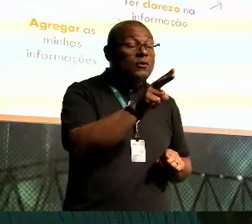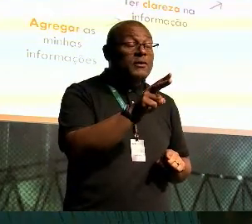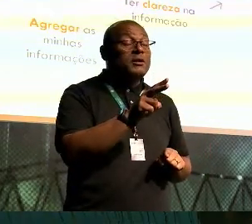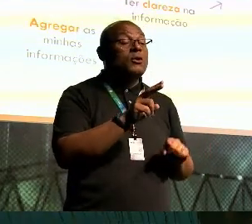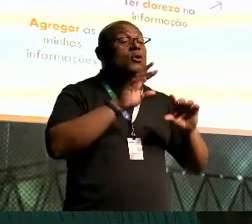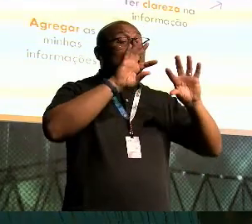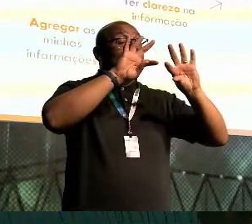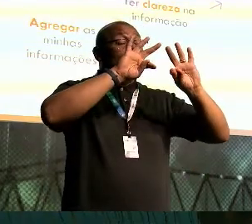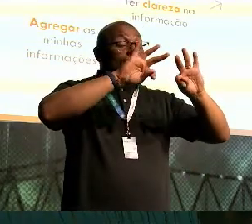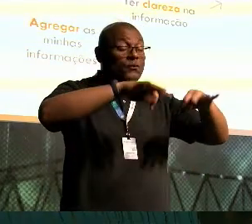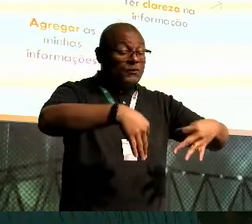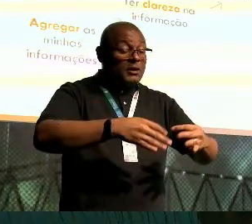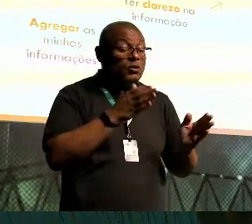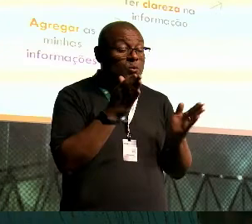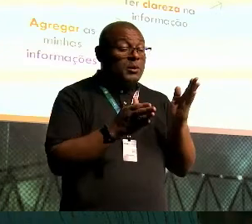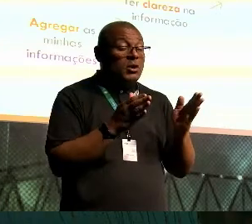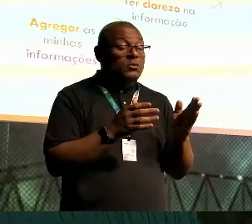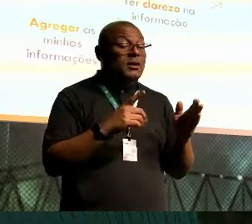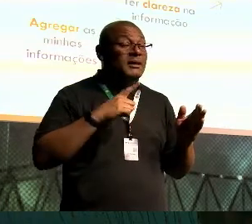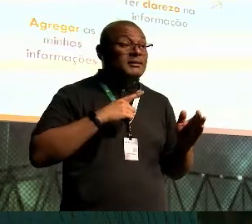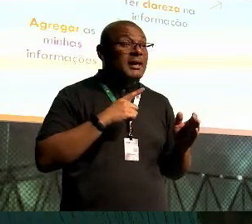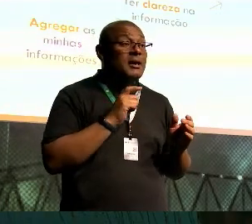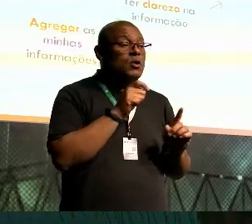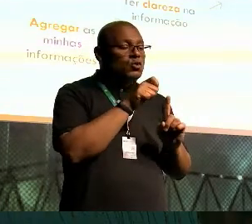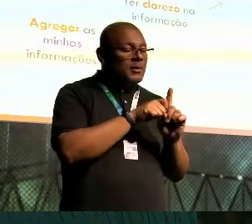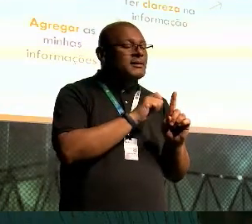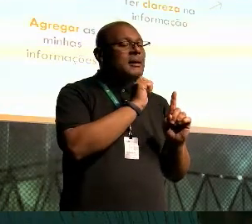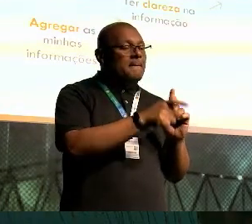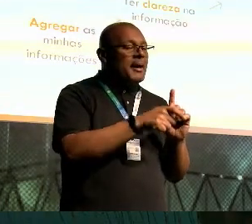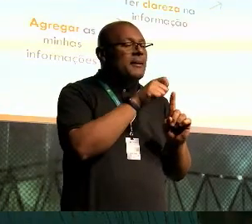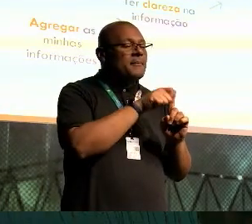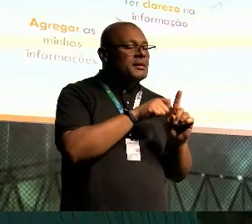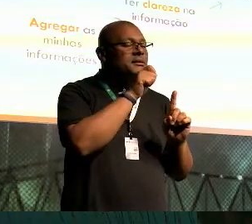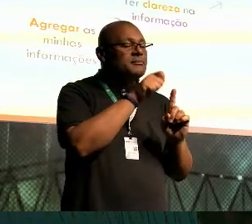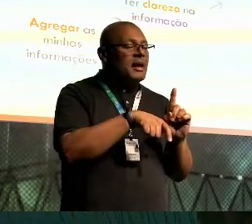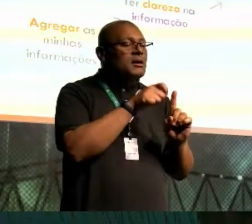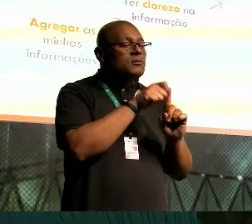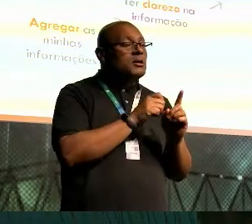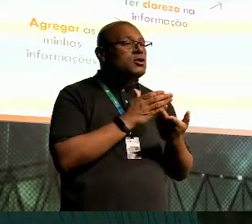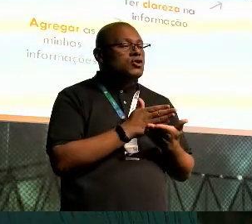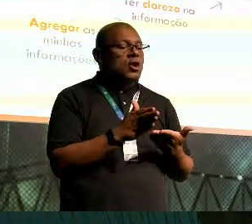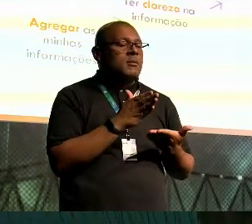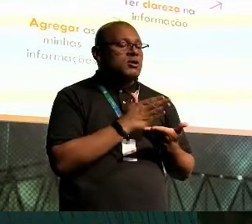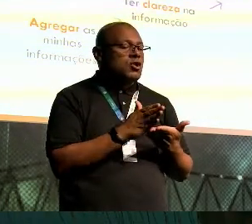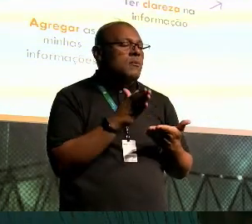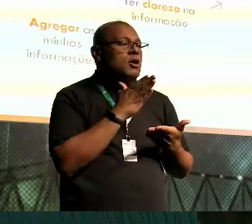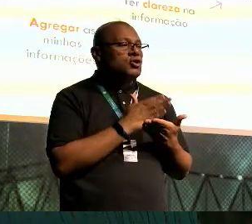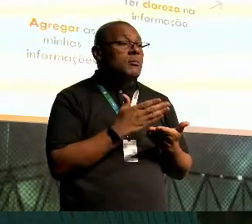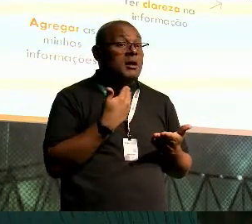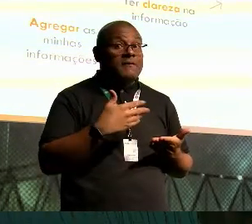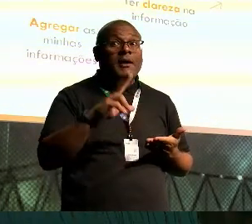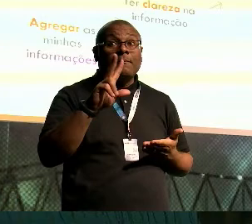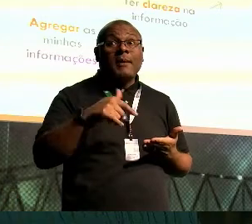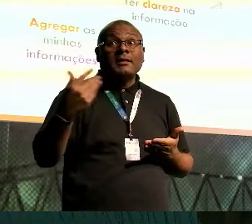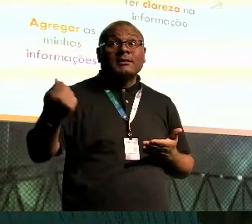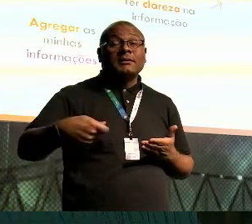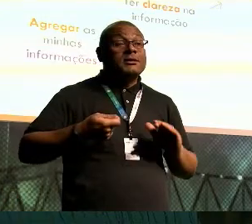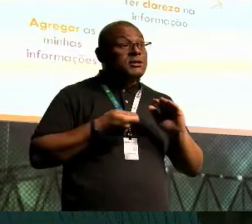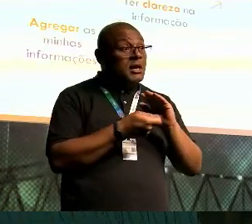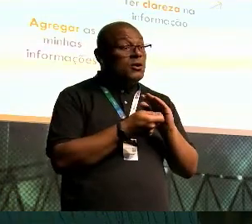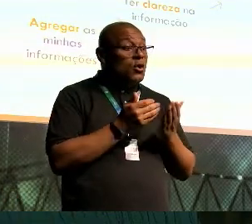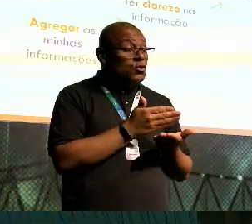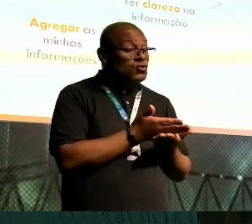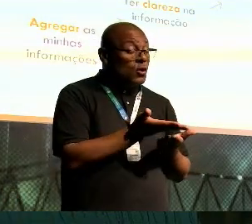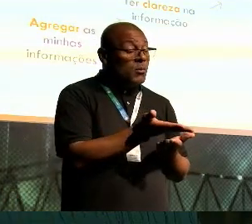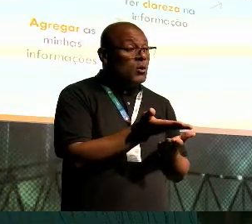no final, eu começo a entender que o usuário tem esse gasto, né? E que no final está sobrando. Eu sei que já vai entrar dinheiro mês que vem. Sobrou